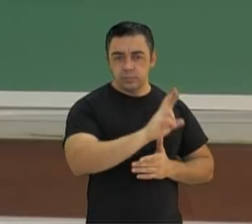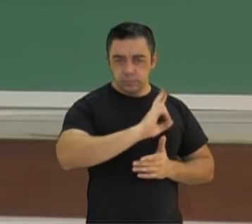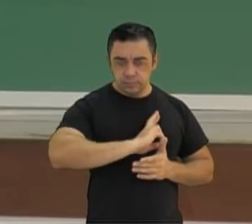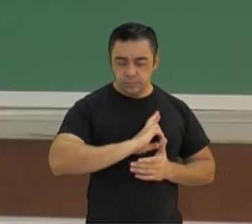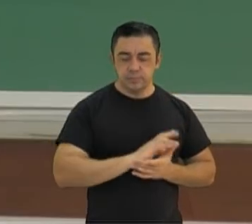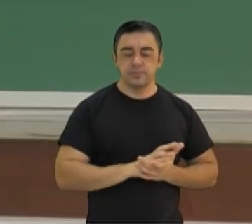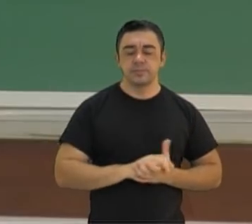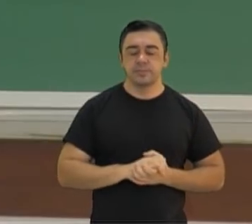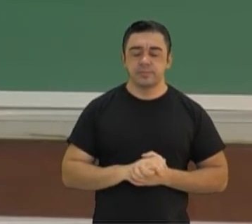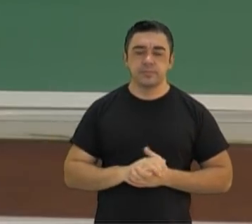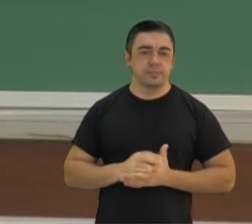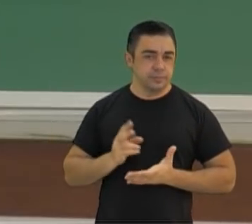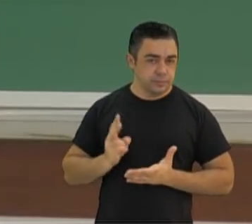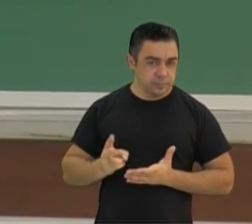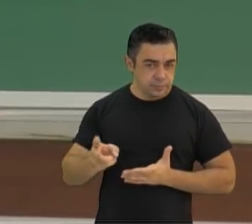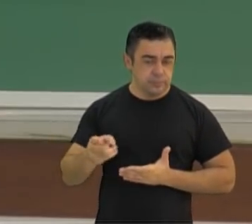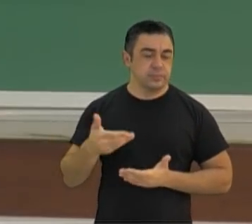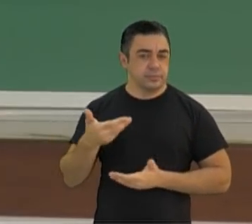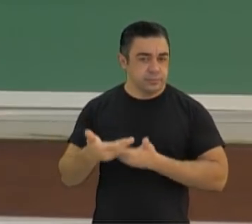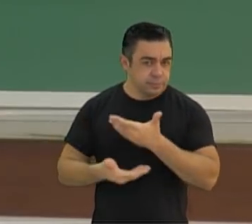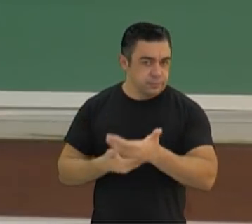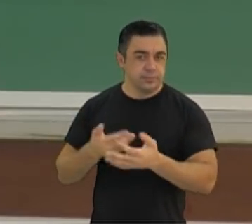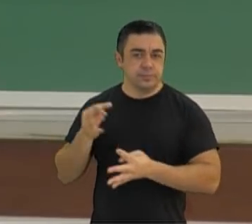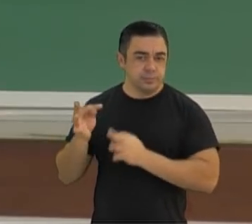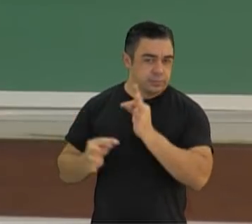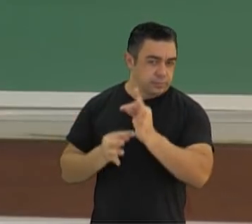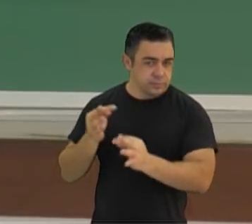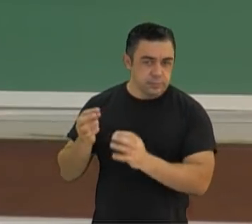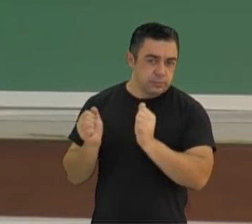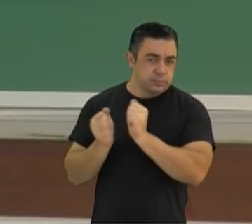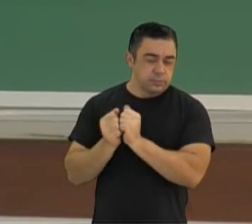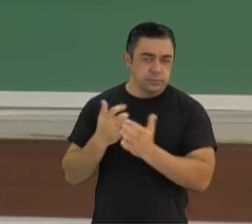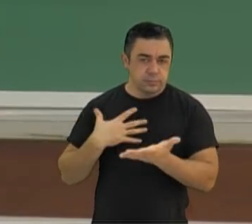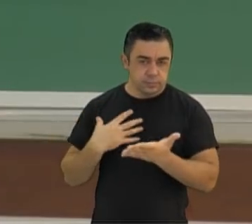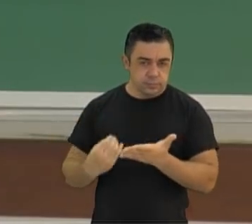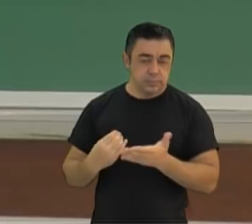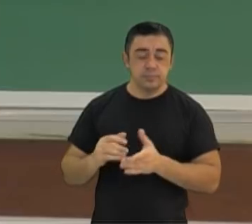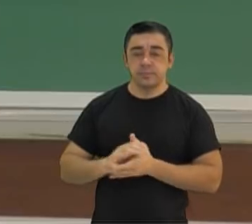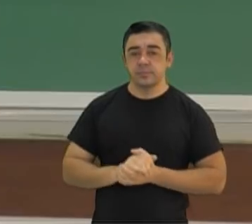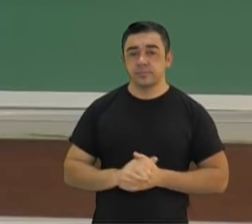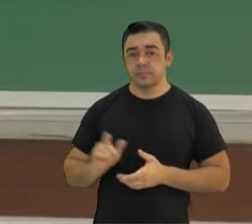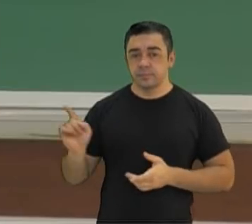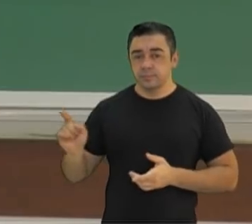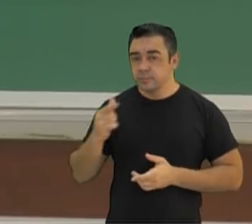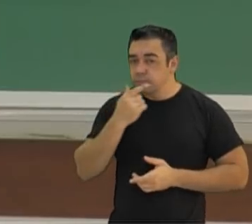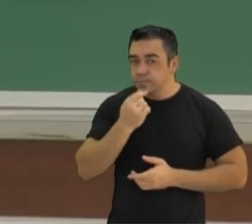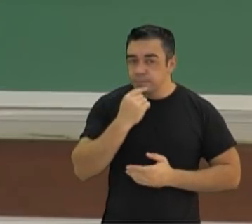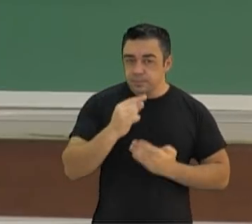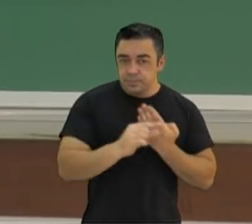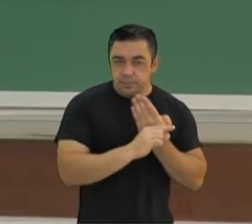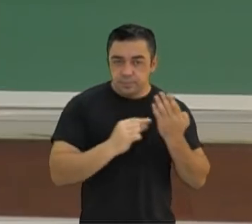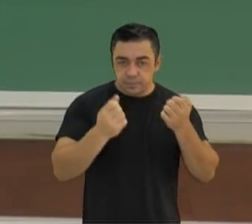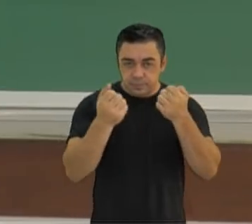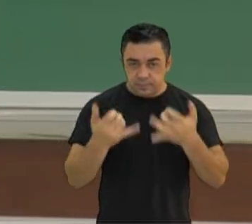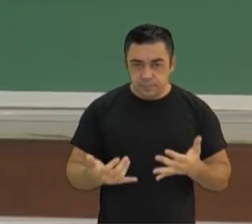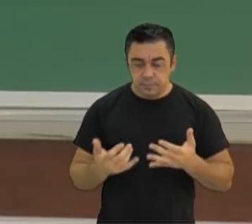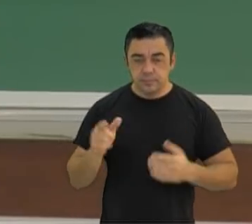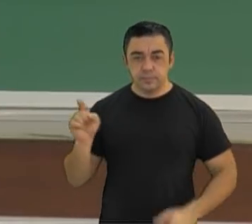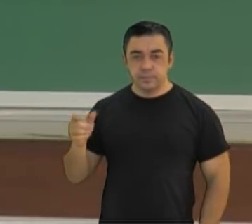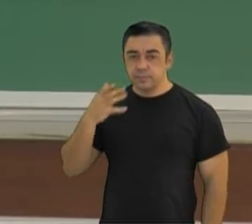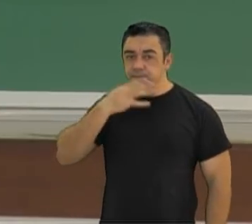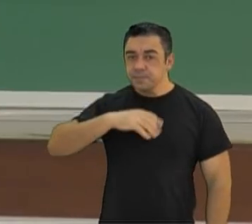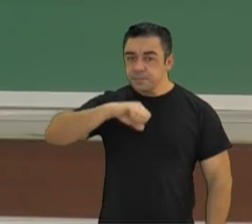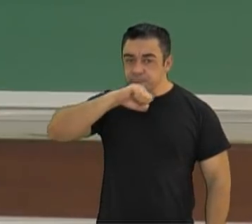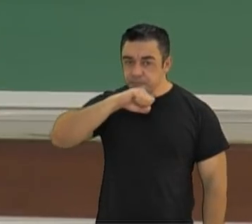diagnóstico, continuaram acompanhando o filho. Tem muito a ver também com o que o autor conta, que o pai do